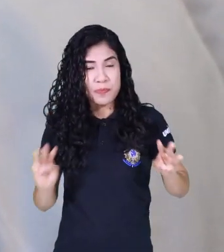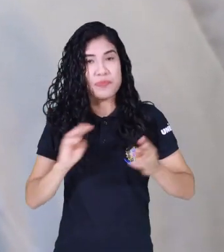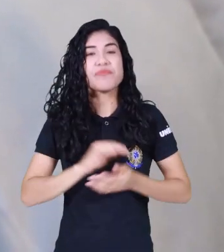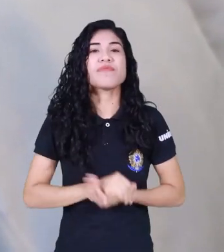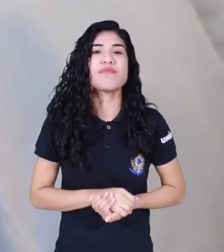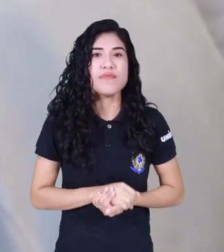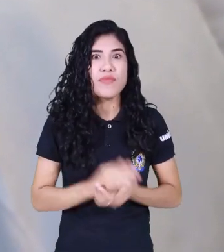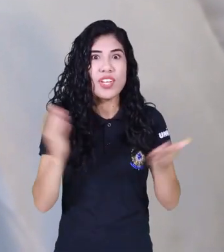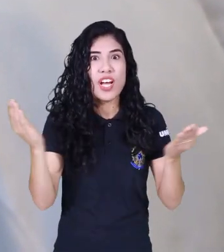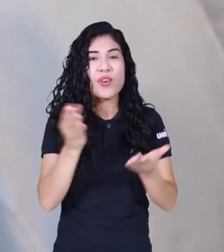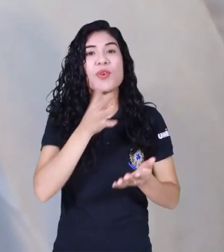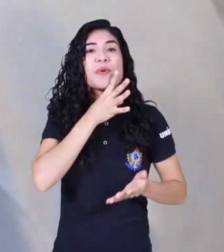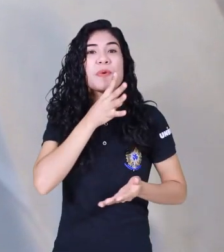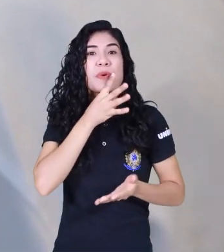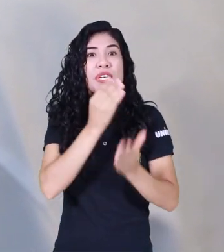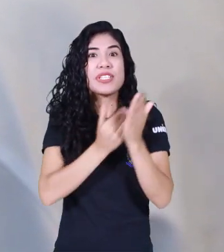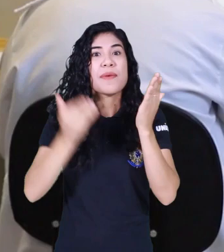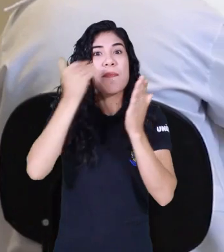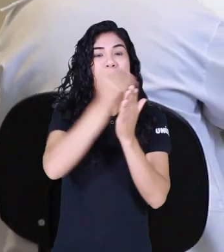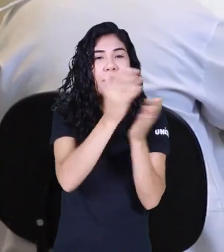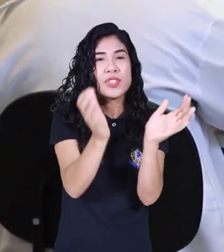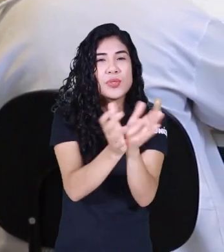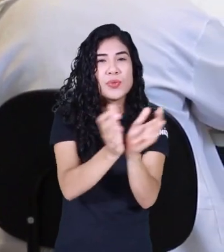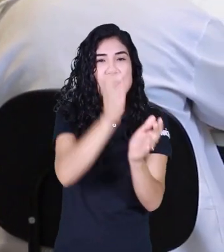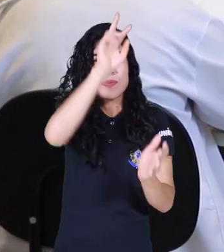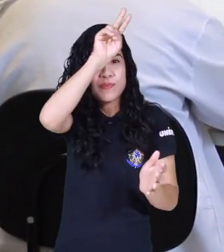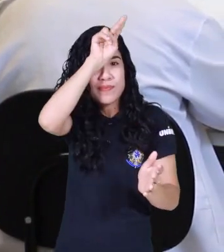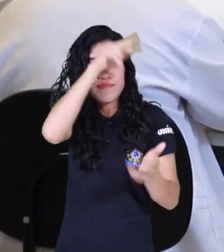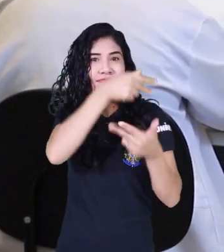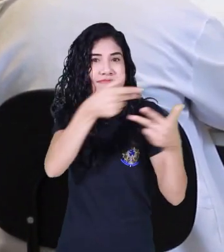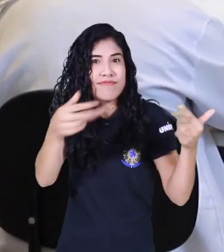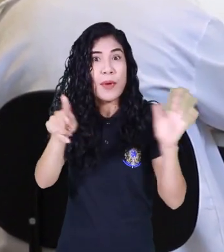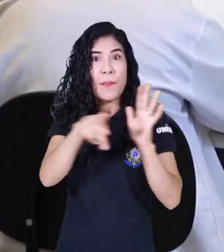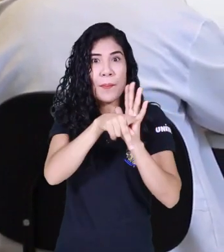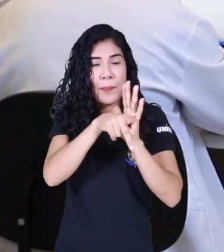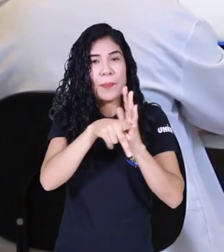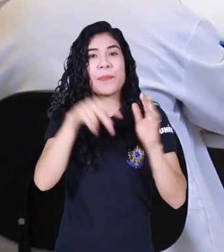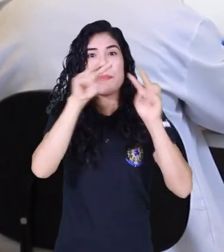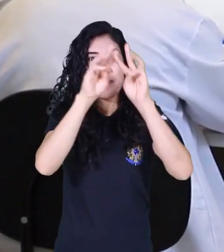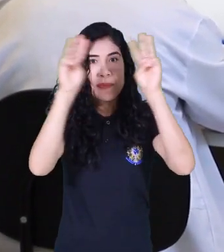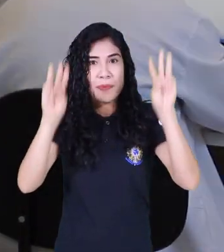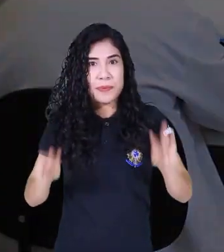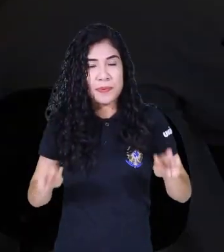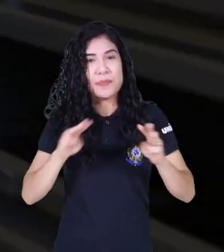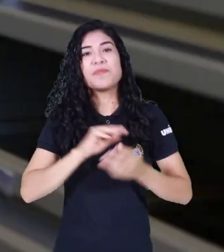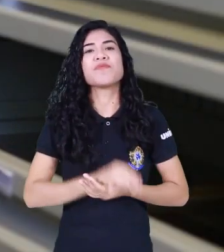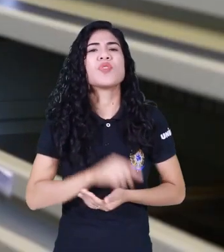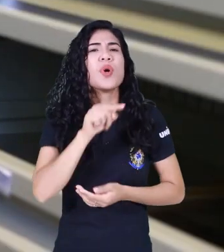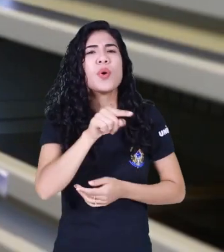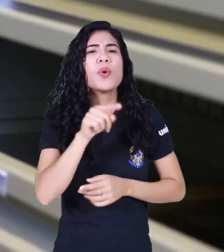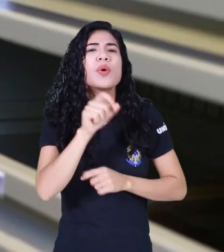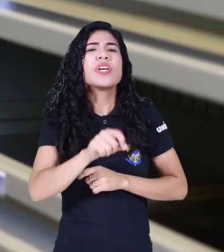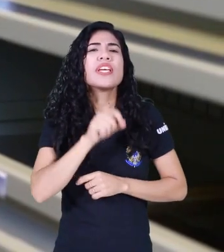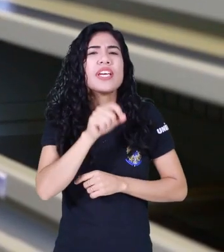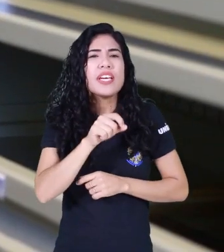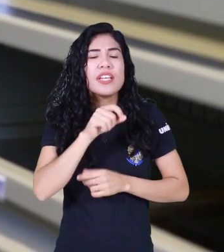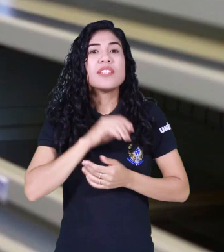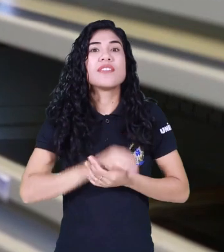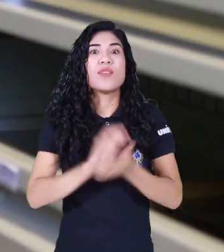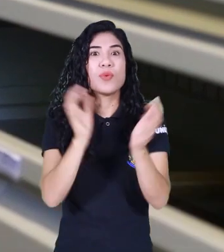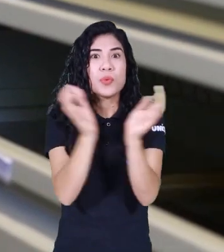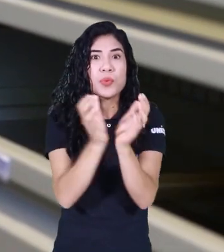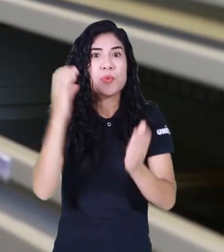um pouco melhor sobre a coleção entomológica do Semafauna. A coleção entomológica é uma coleção científica que